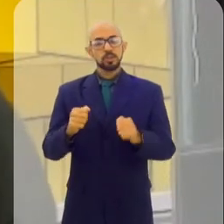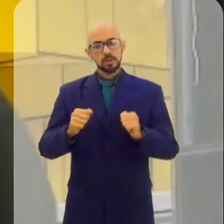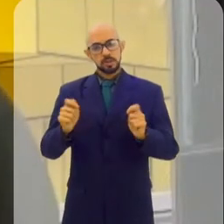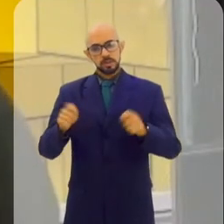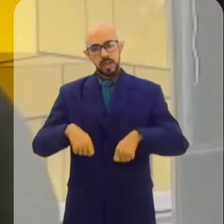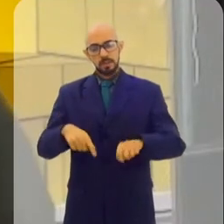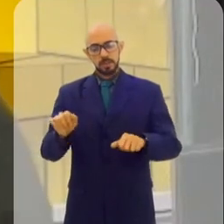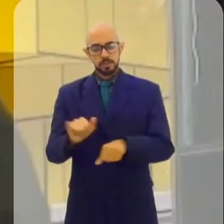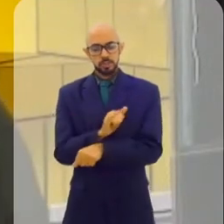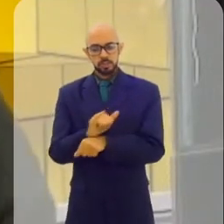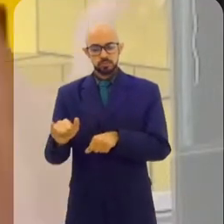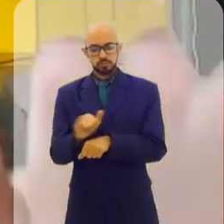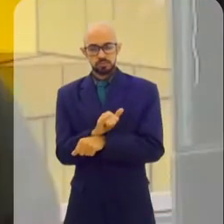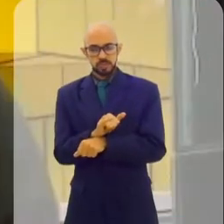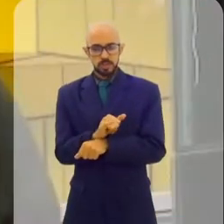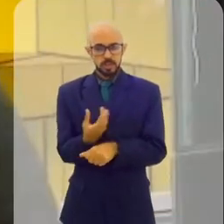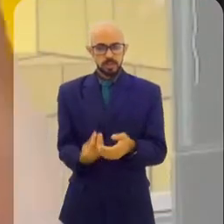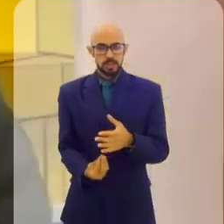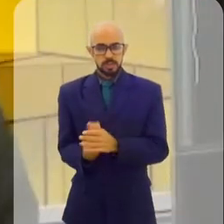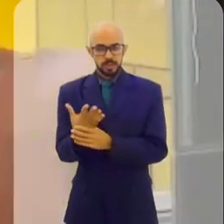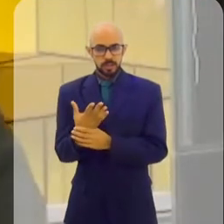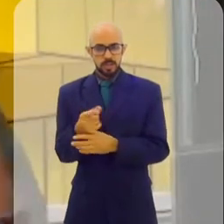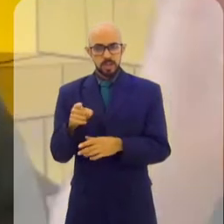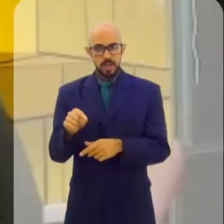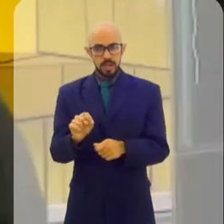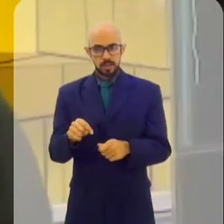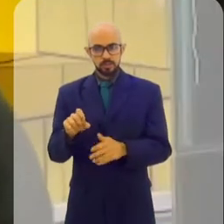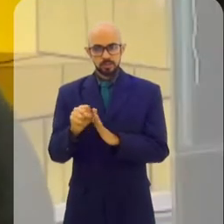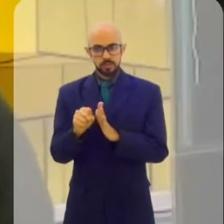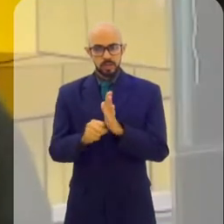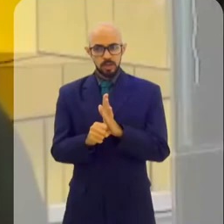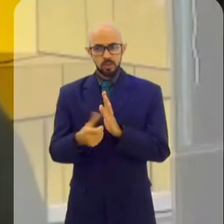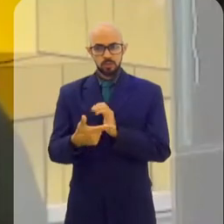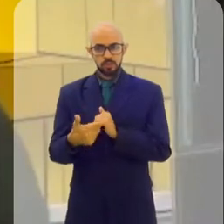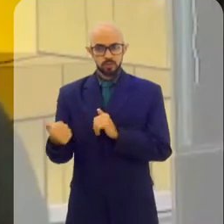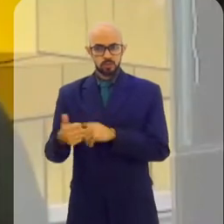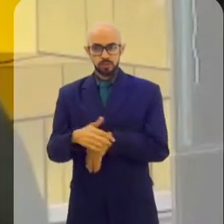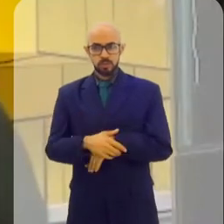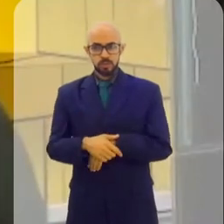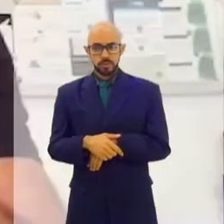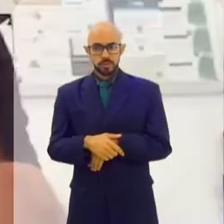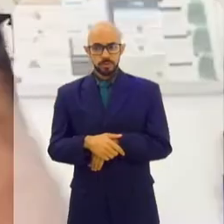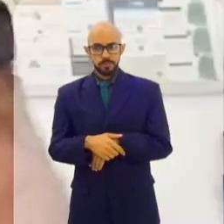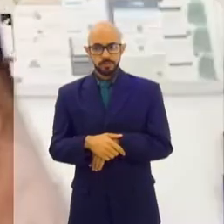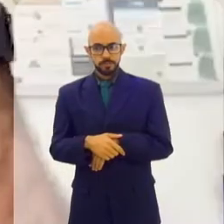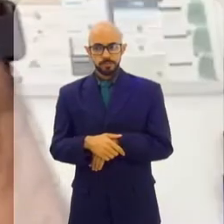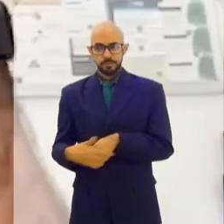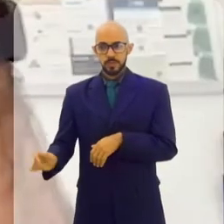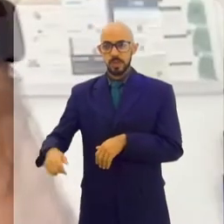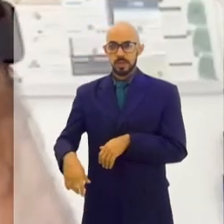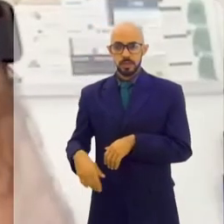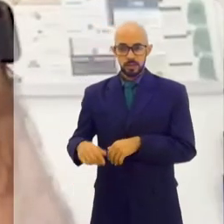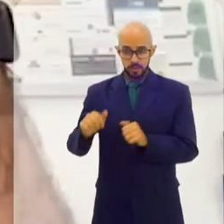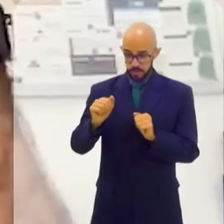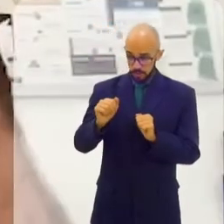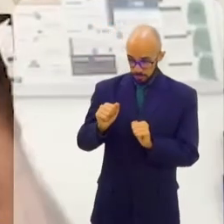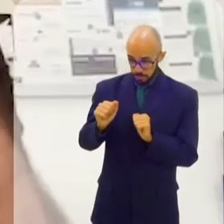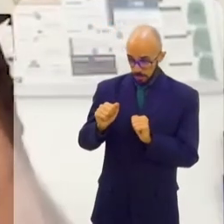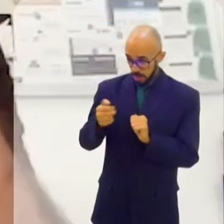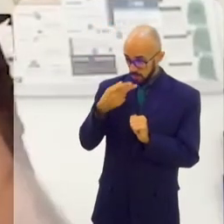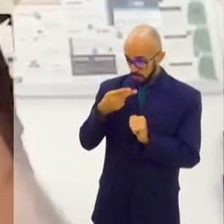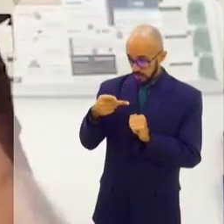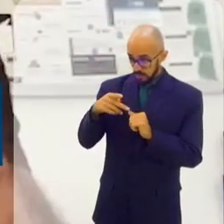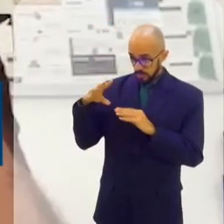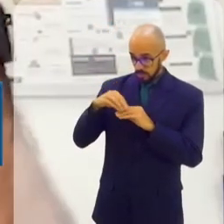pode sair, ter uma saída aí criativa já do século XXI para essa questão. Eu acho que eu queria colocar